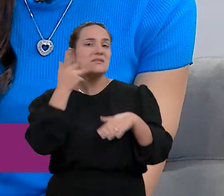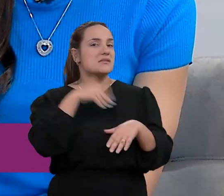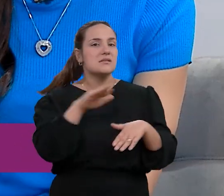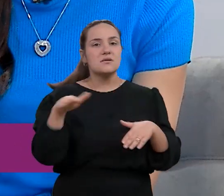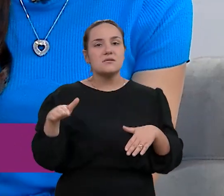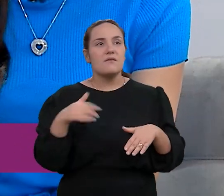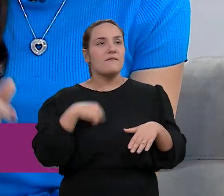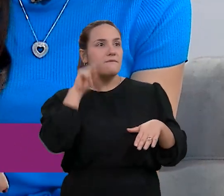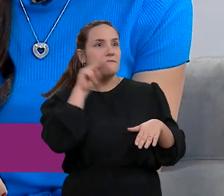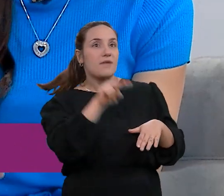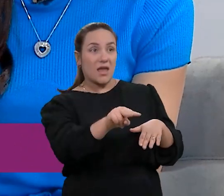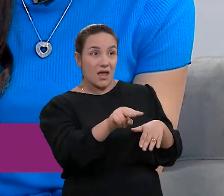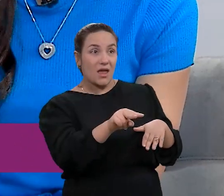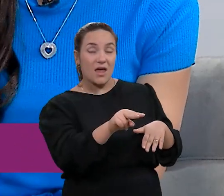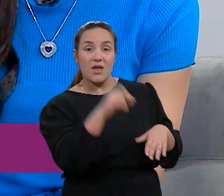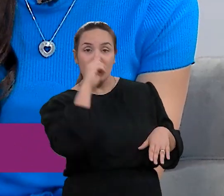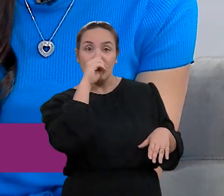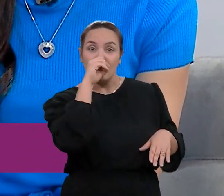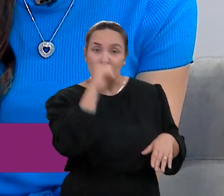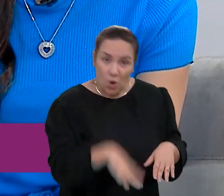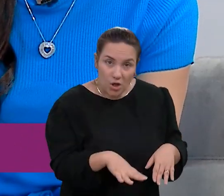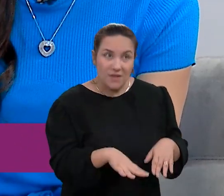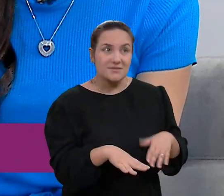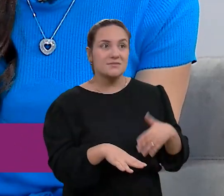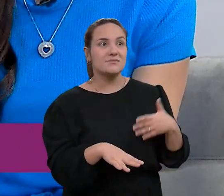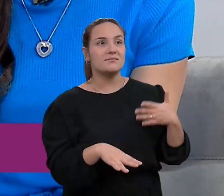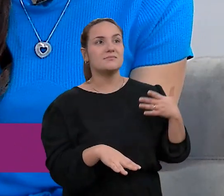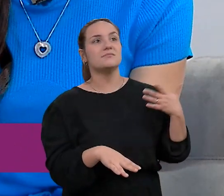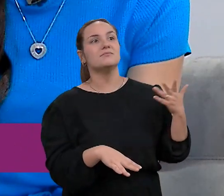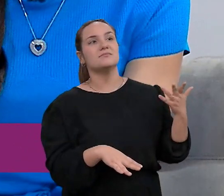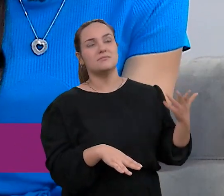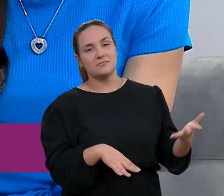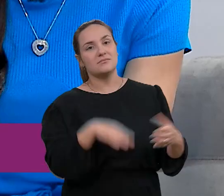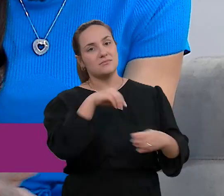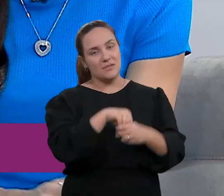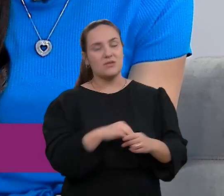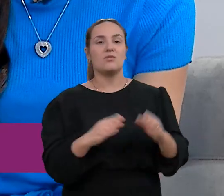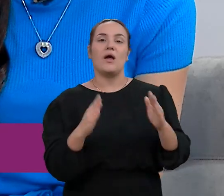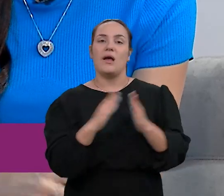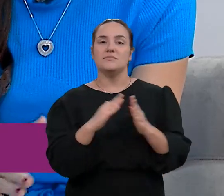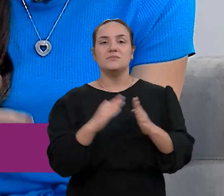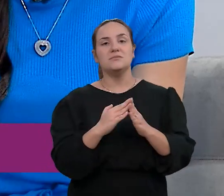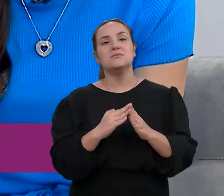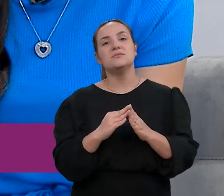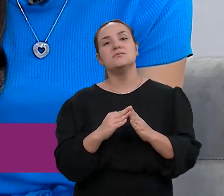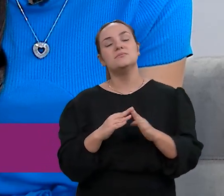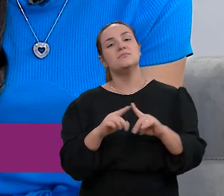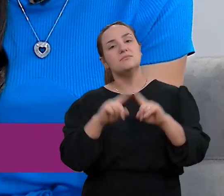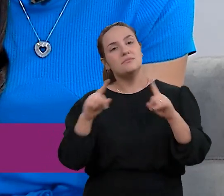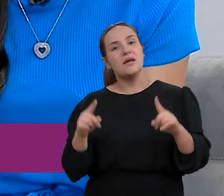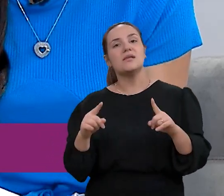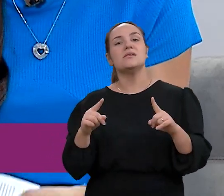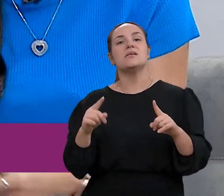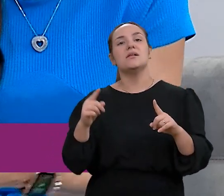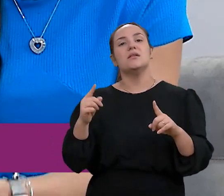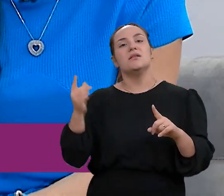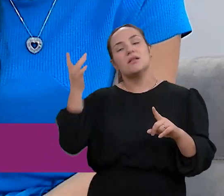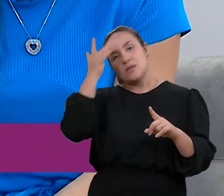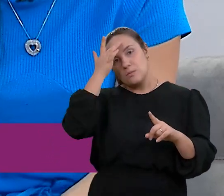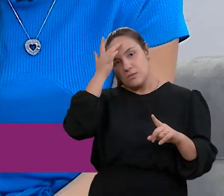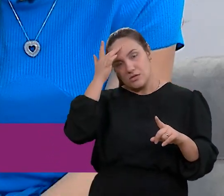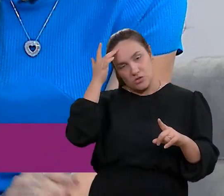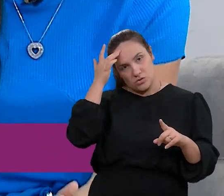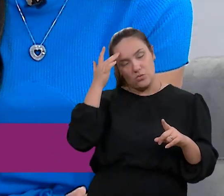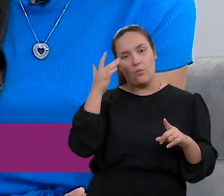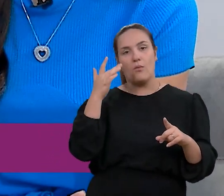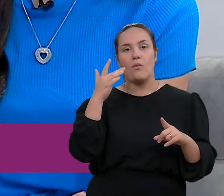crianças acabam presenciando situações de violência por exemplo né dentro dos lares E aí quem cuida dessa questão psicológica encaminha para um